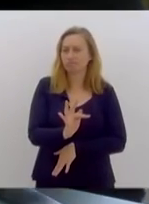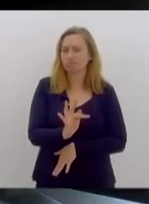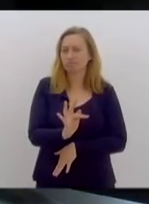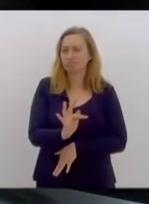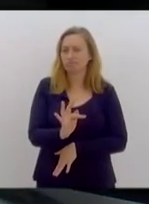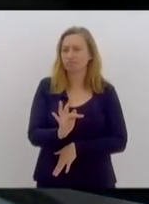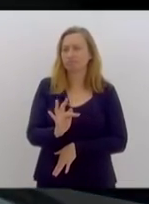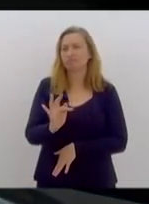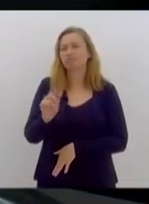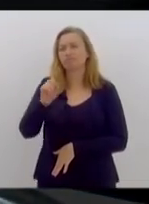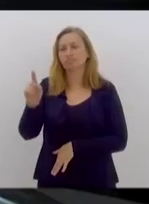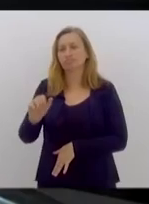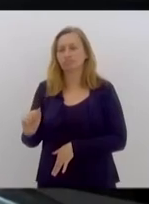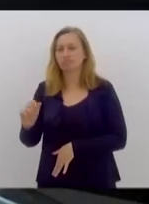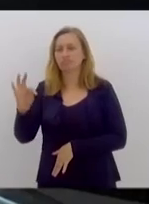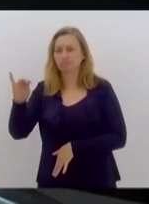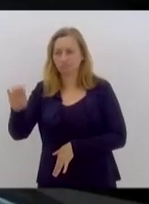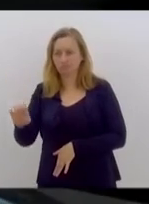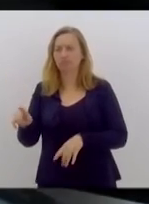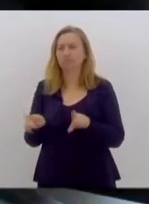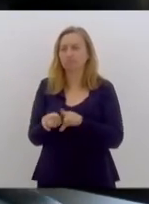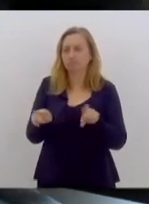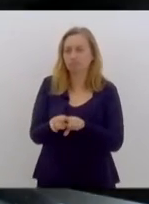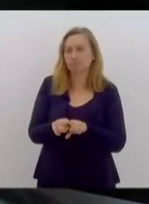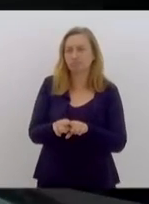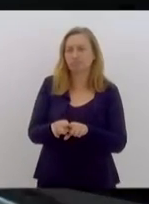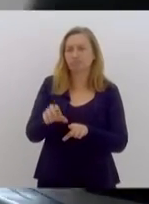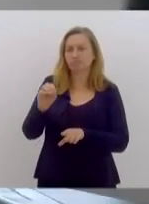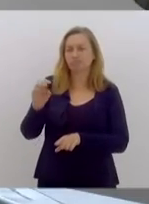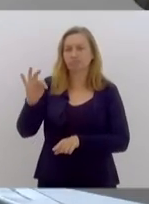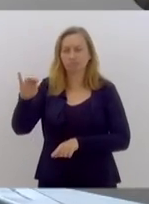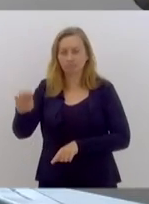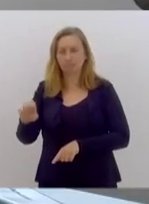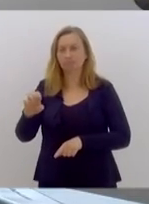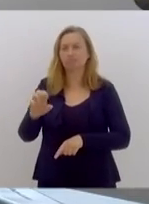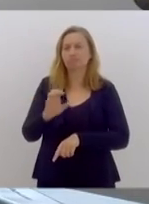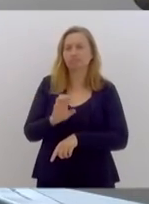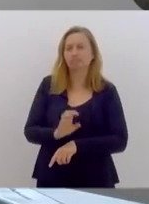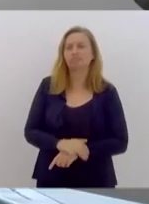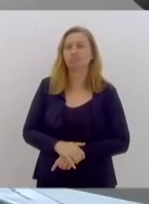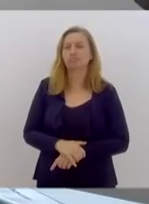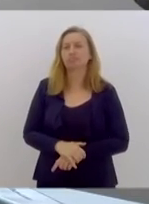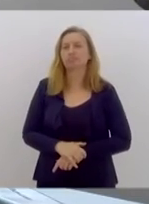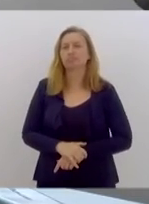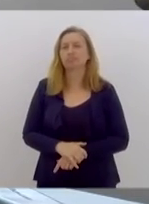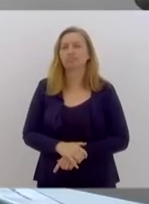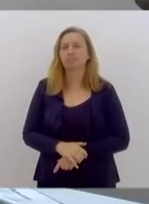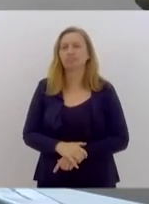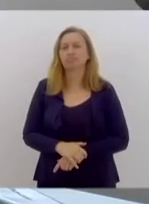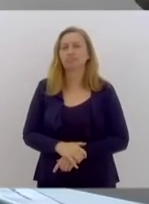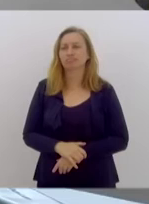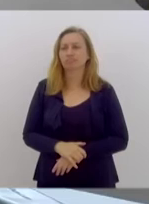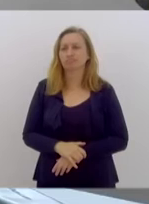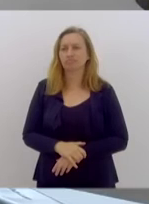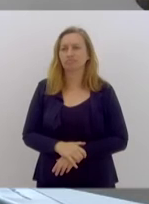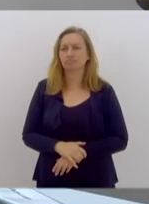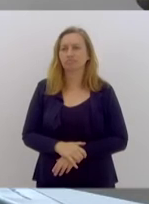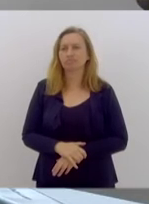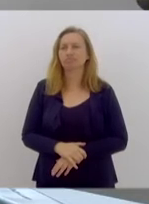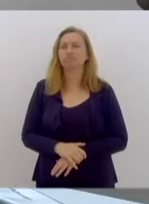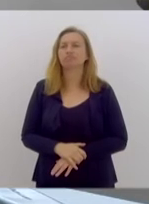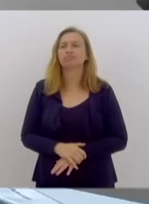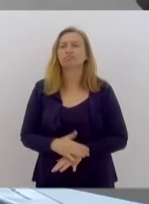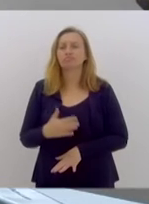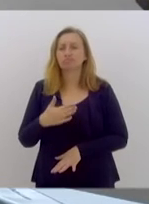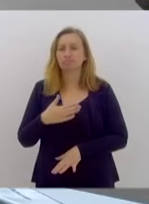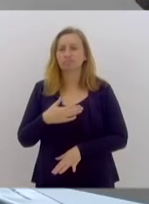da zona norte e os bairros da Zona Oeste da cidade do Rio de Janeiro Então vai ser muito importante ressaltar de minha parte isso não é necessariamente uma posição de toda a